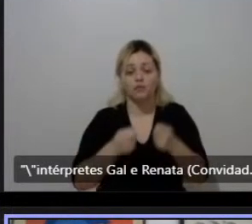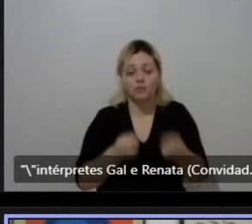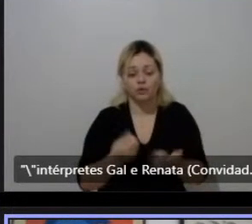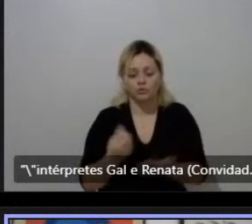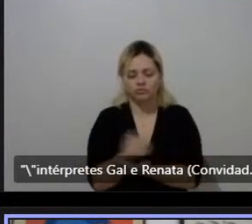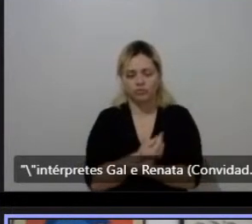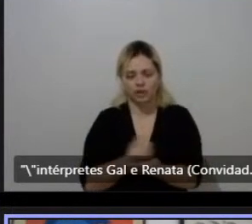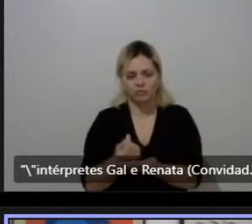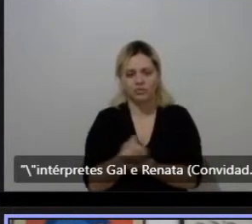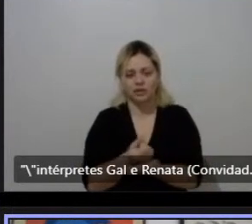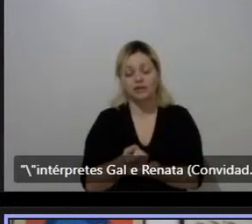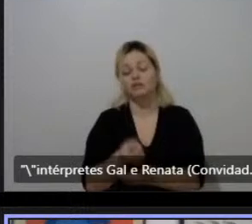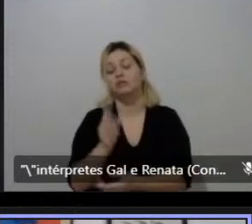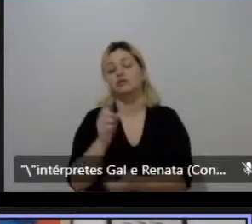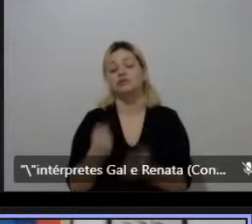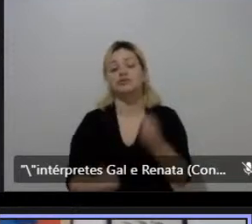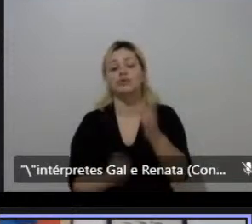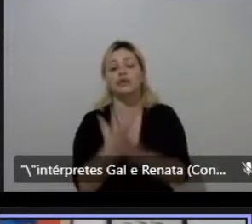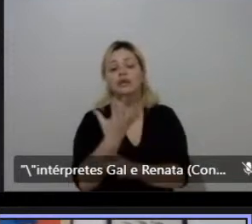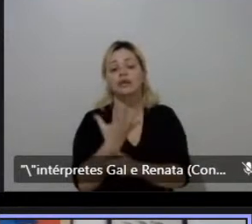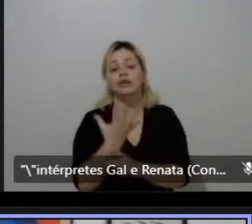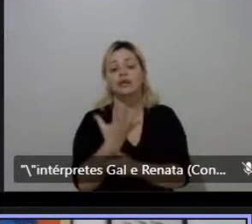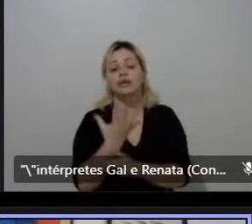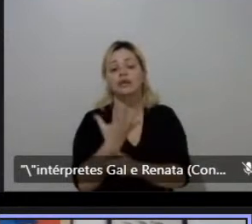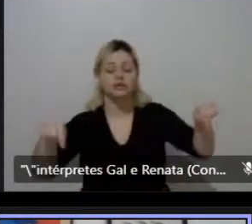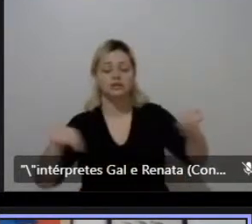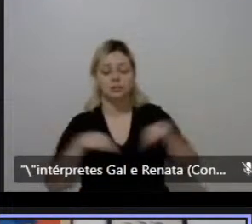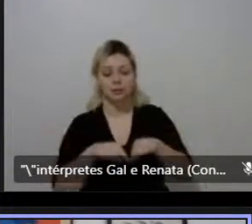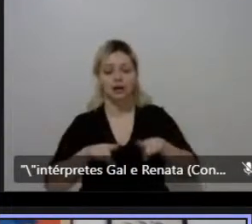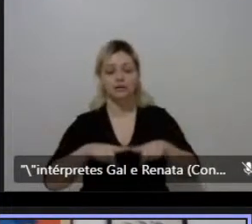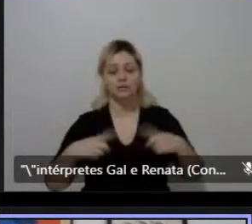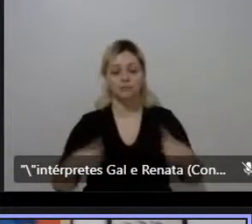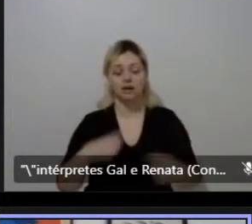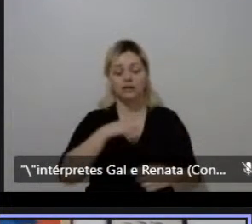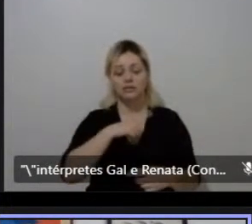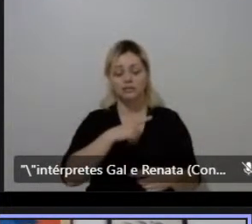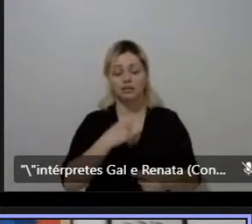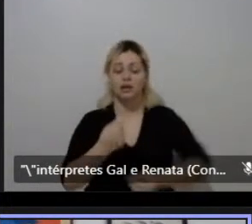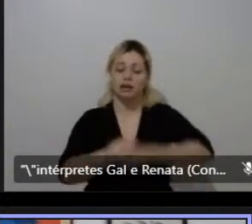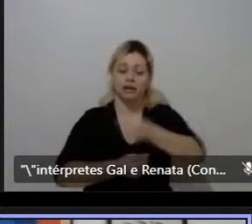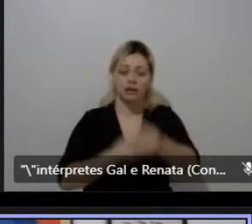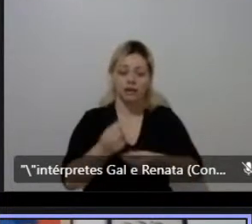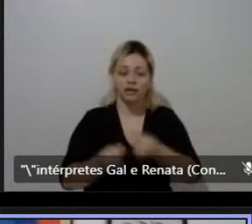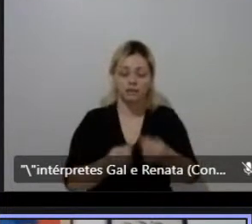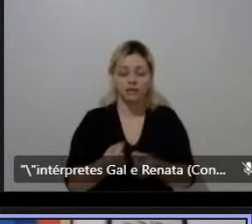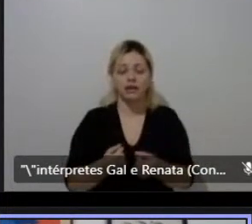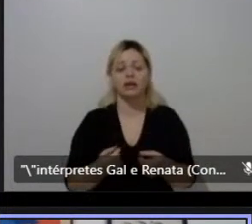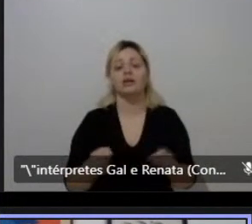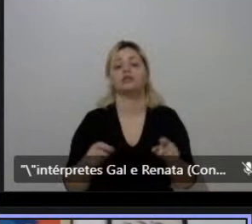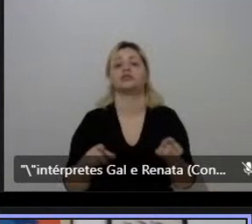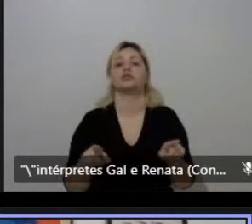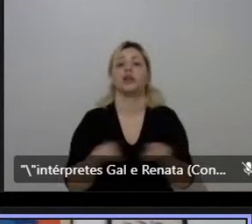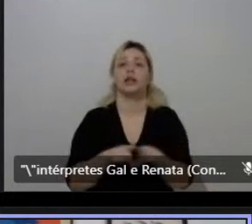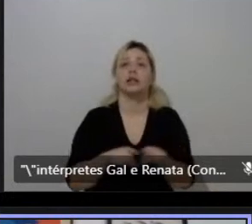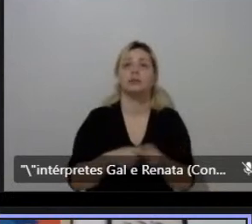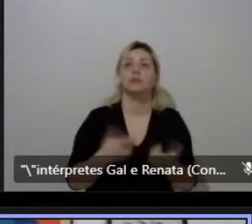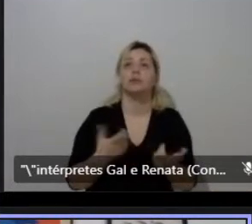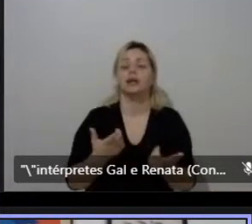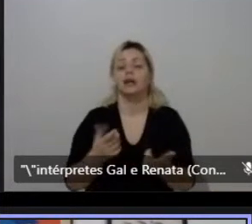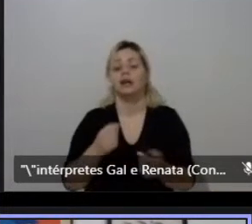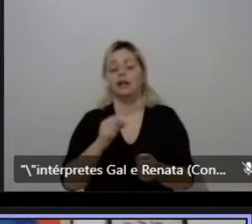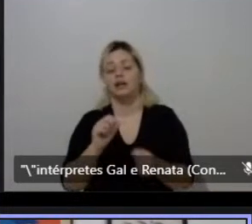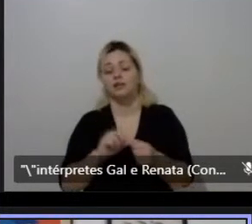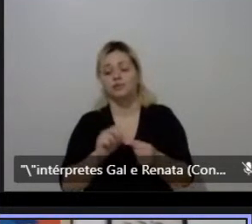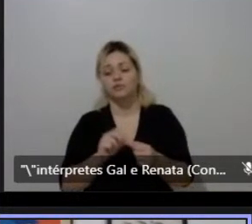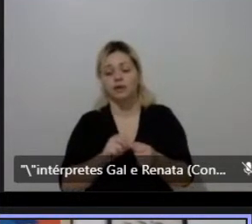capitalismo, porque ele não só cria esse espaço da centralidade do investimento lá do marketing urbano, como também há uma